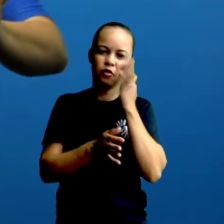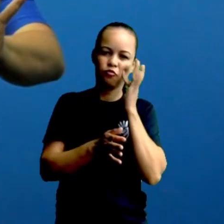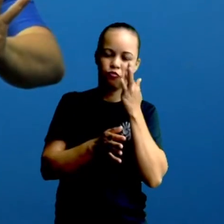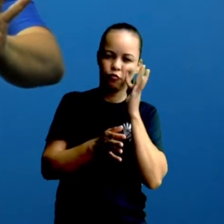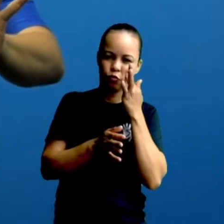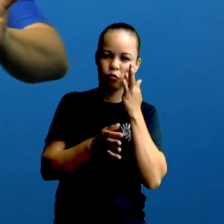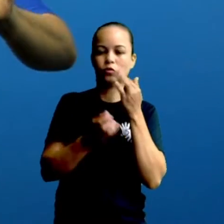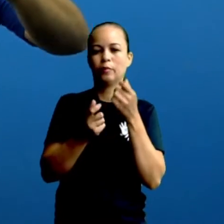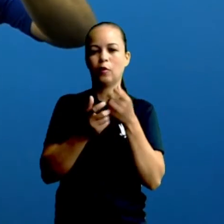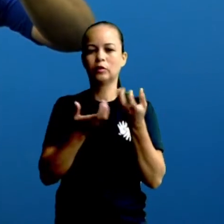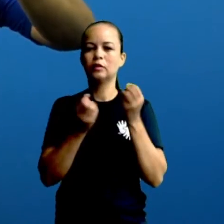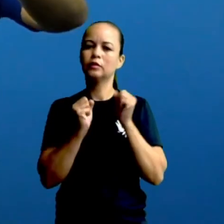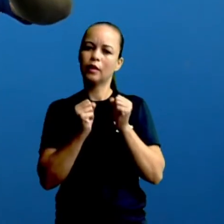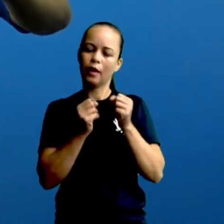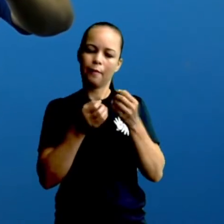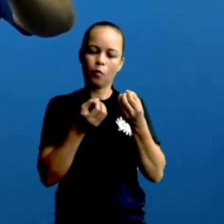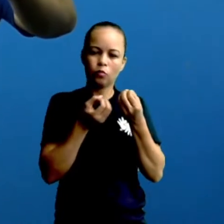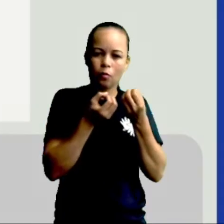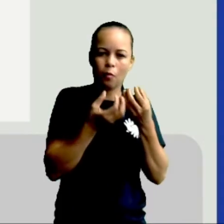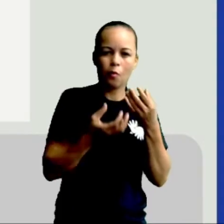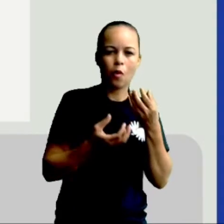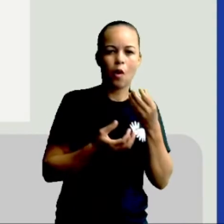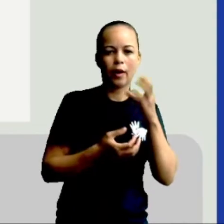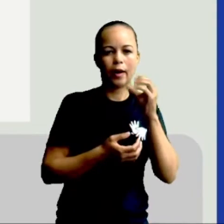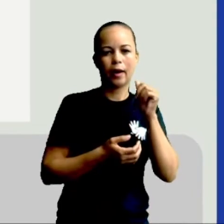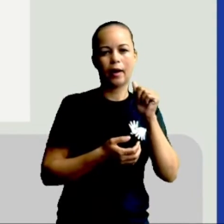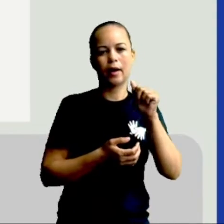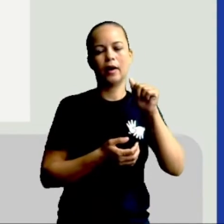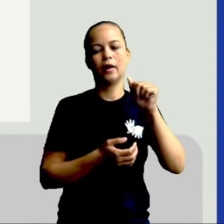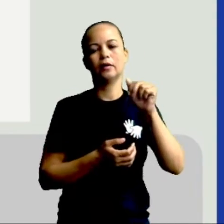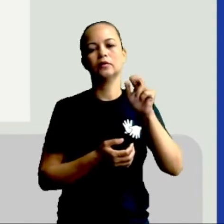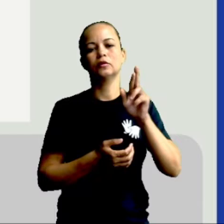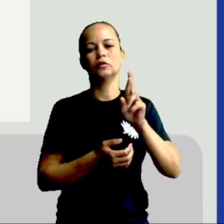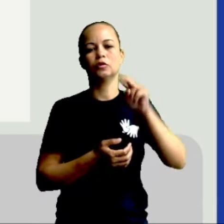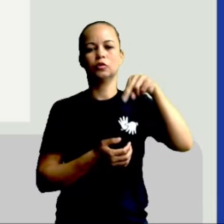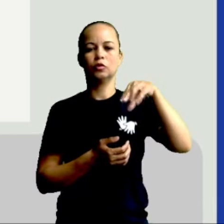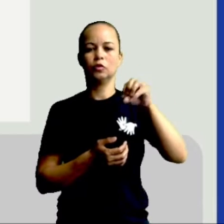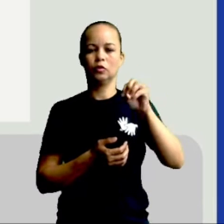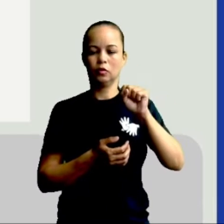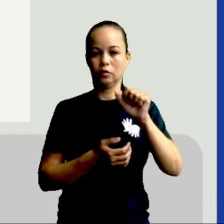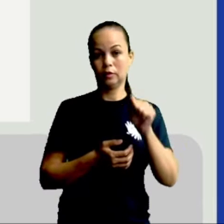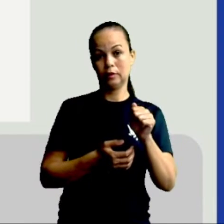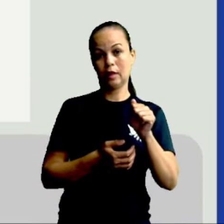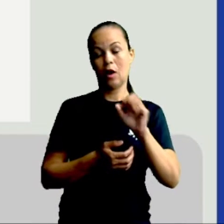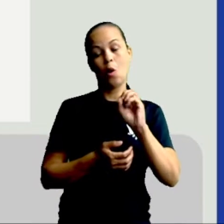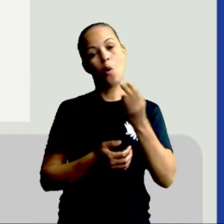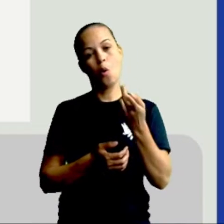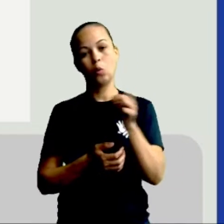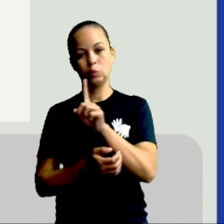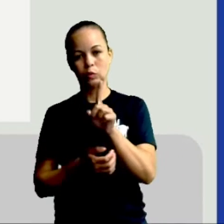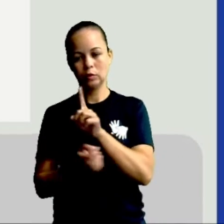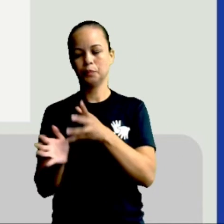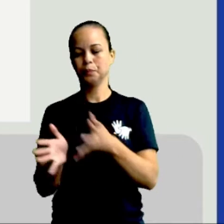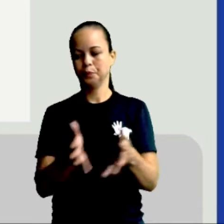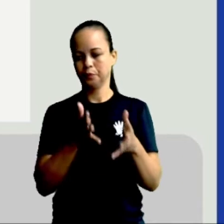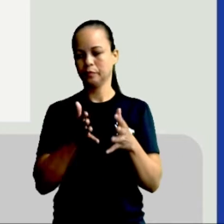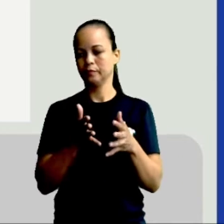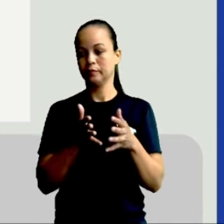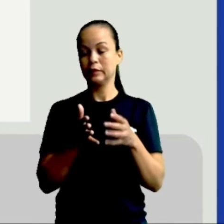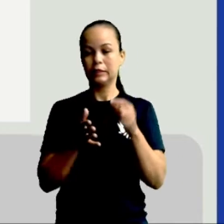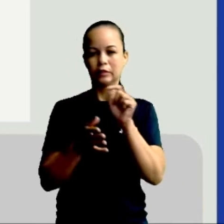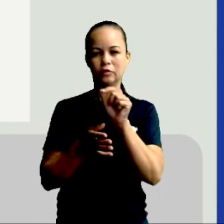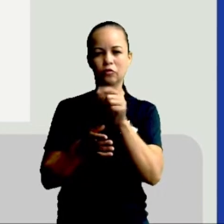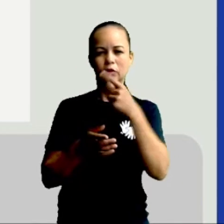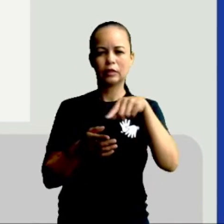carnosa. Mas enfim, abre essa imagem mais uma vez, produção. E essa linha evolutiva, gente, se você guardar ela, ela vai te